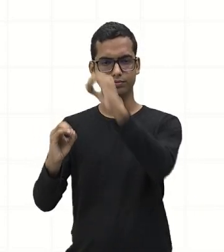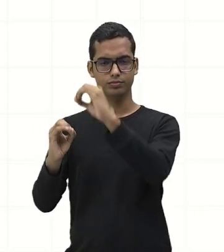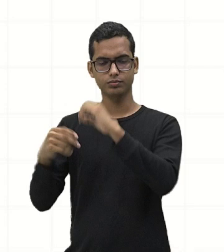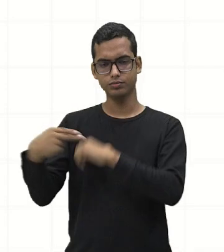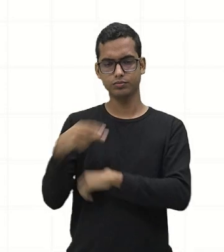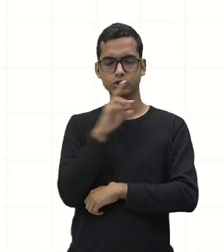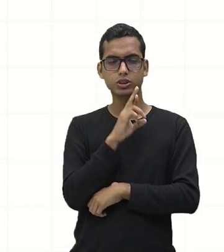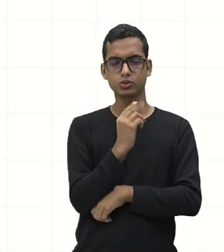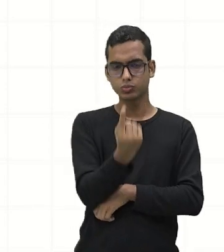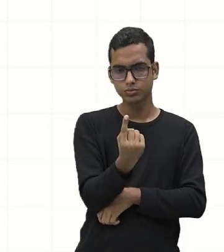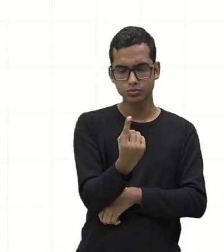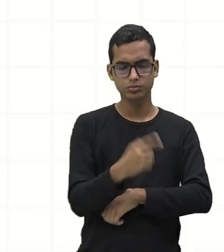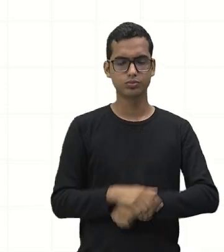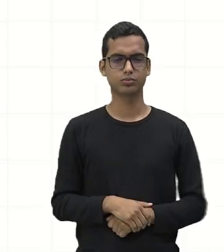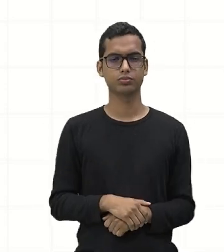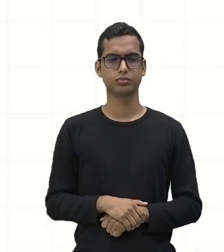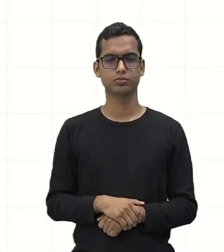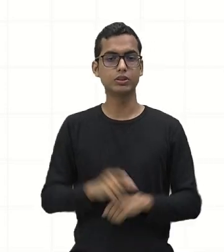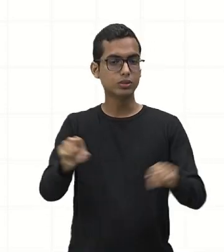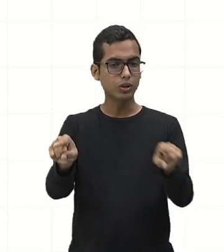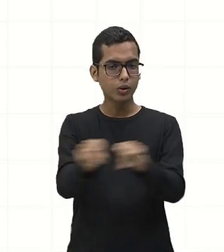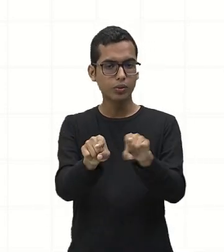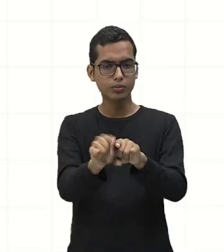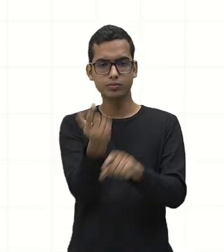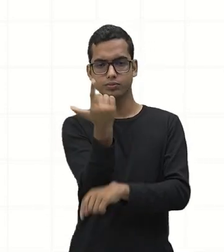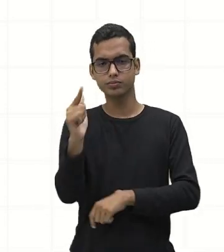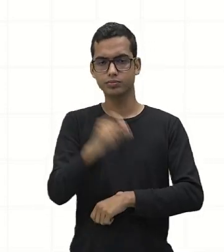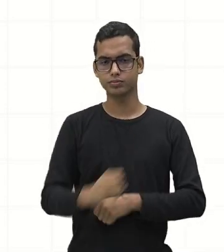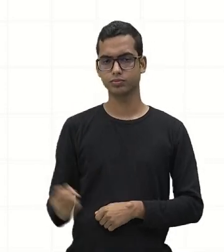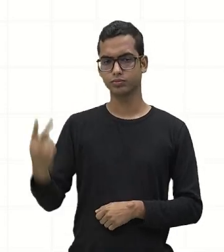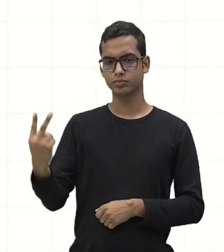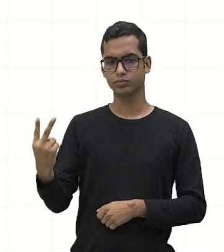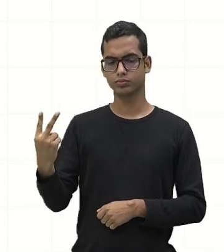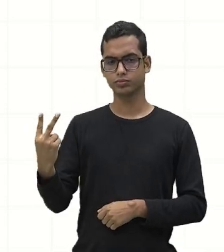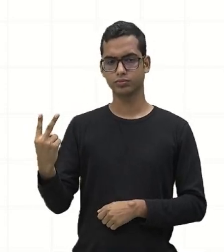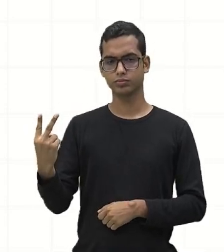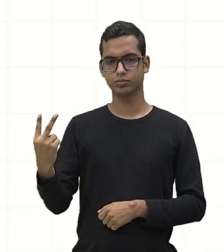1. Vou pegar aqui o 2000.